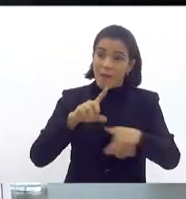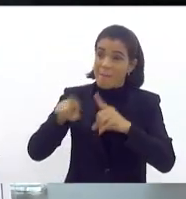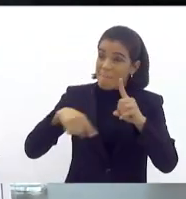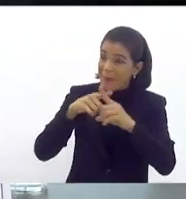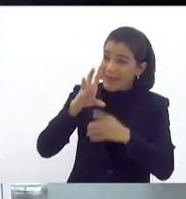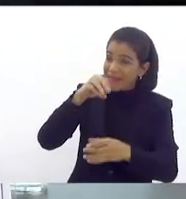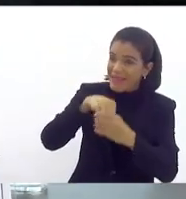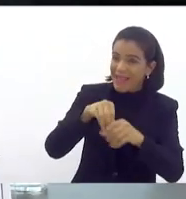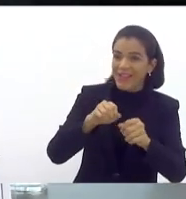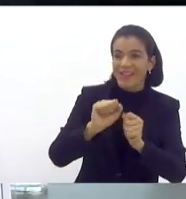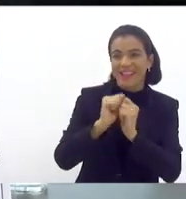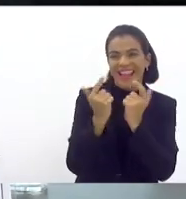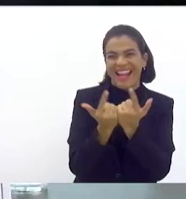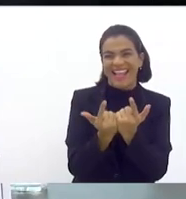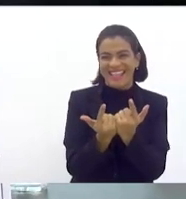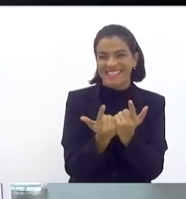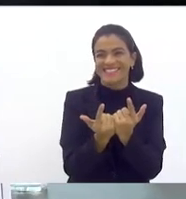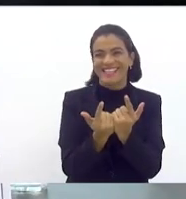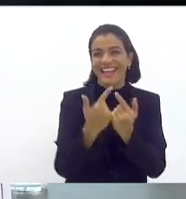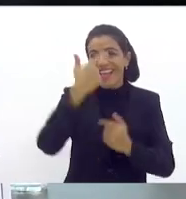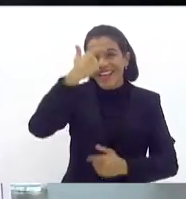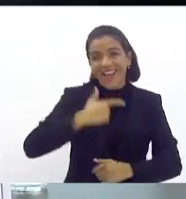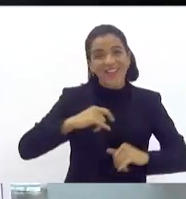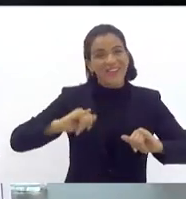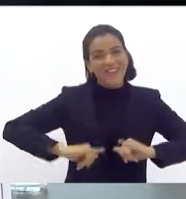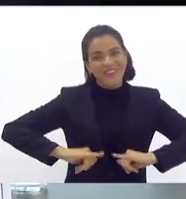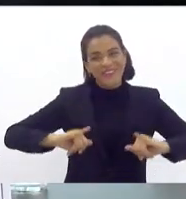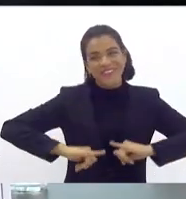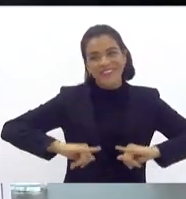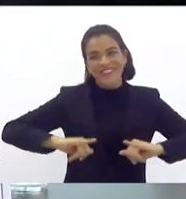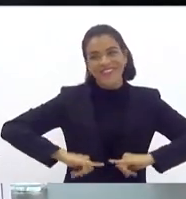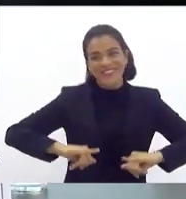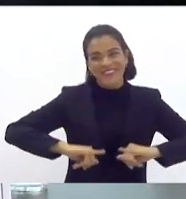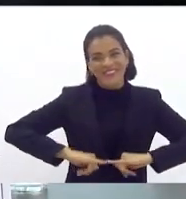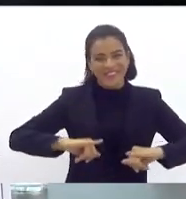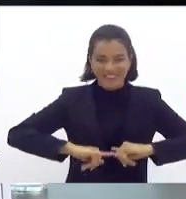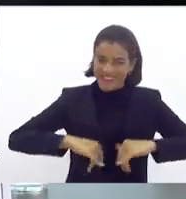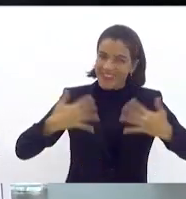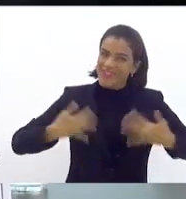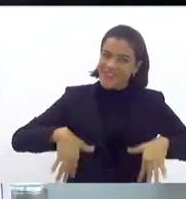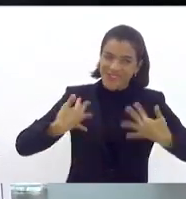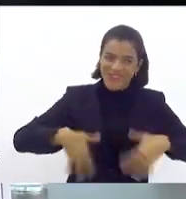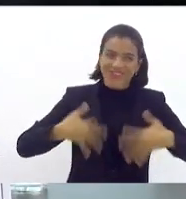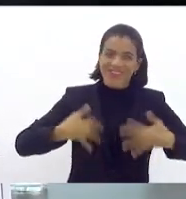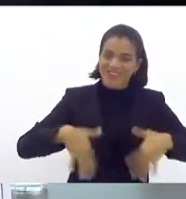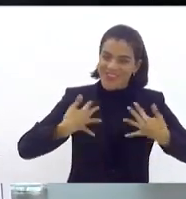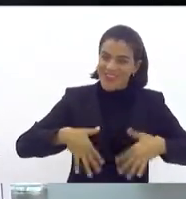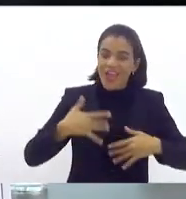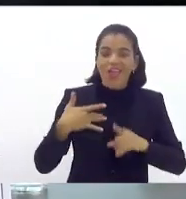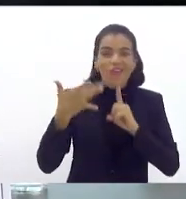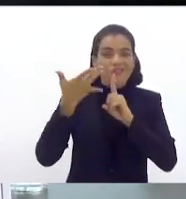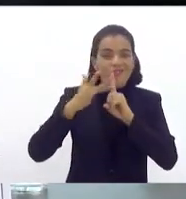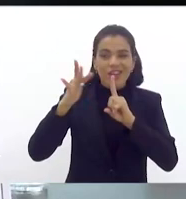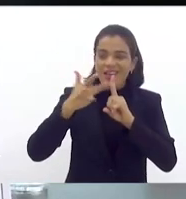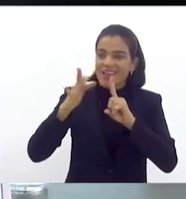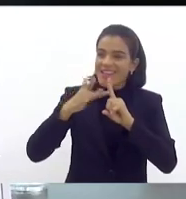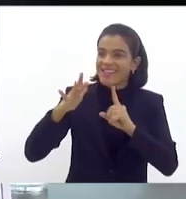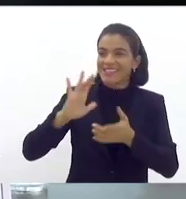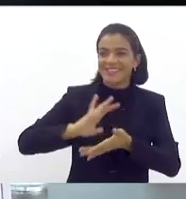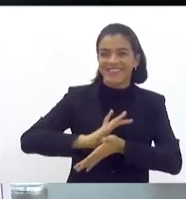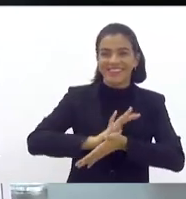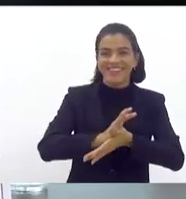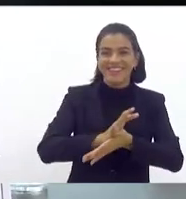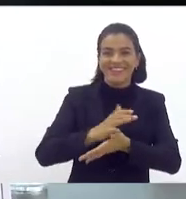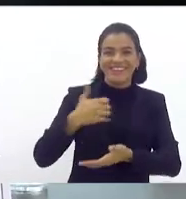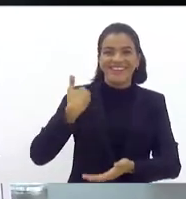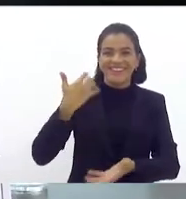Porque eu tenho sofrido aqui muito. tem sido vítima do etarismo, senhor